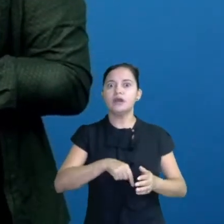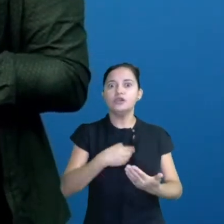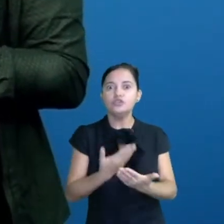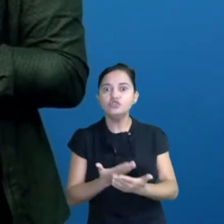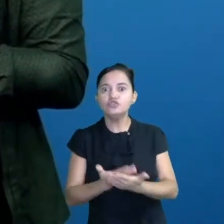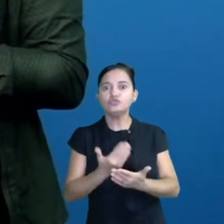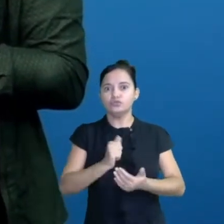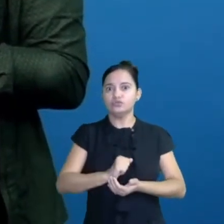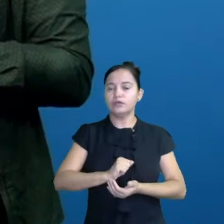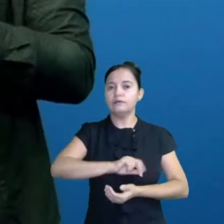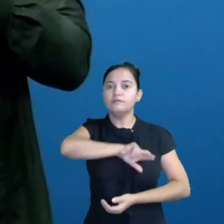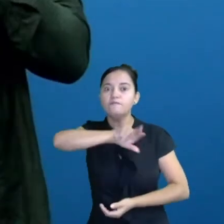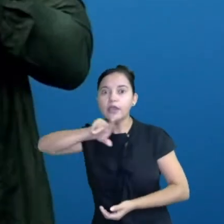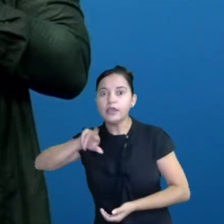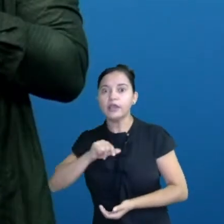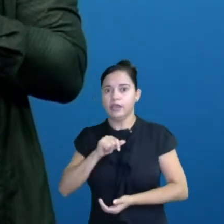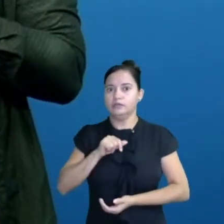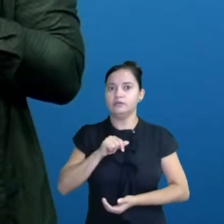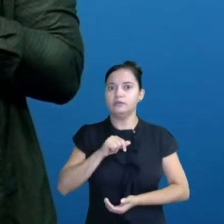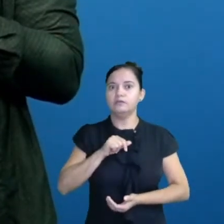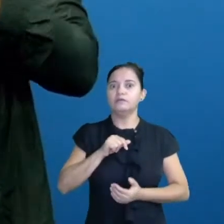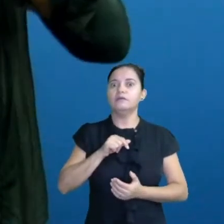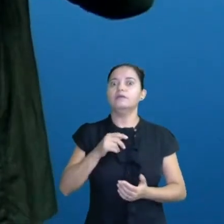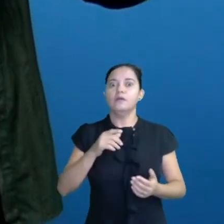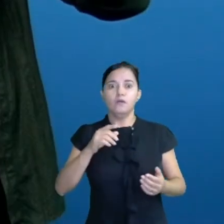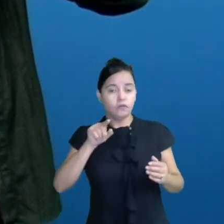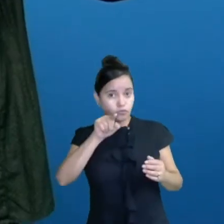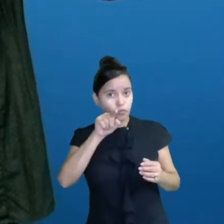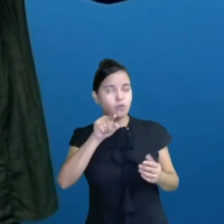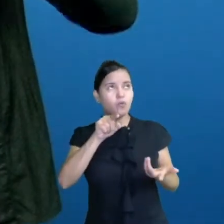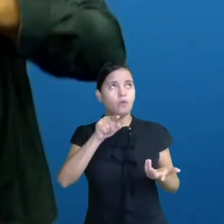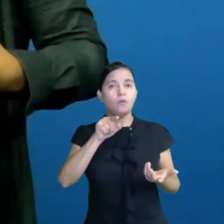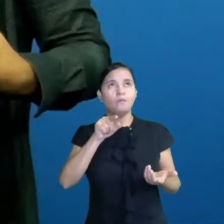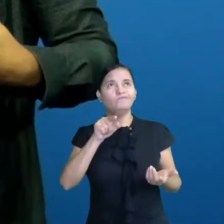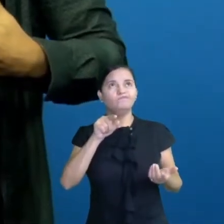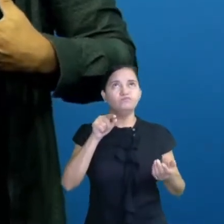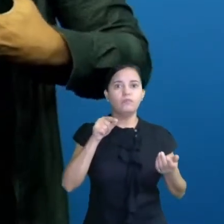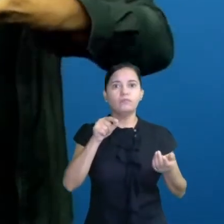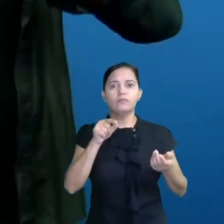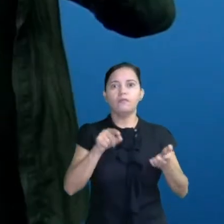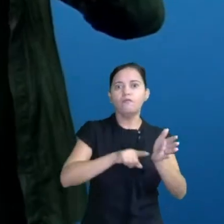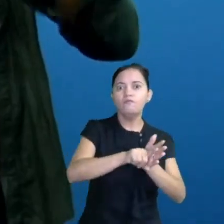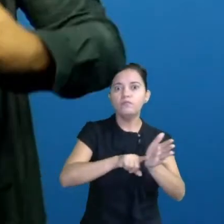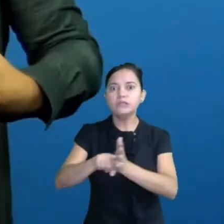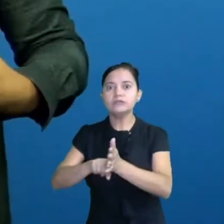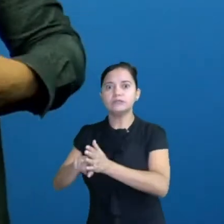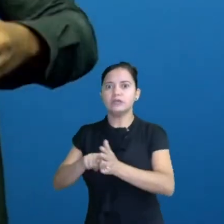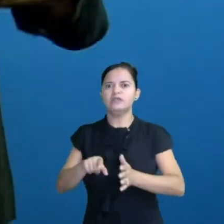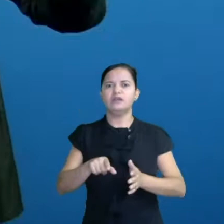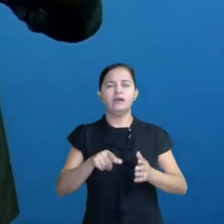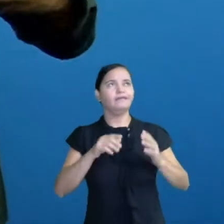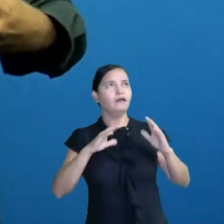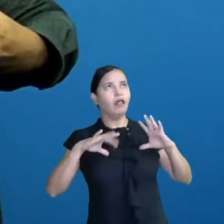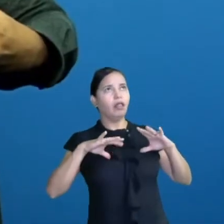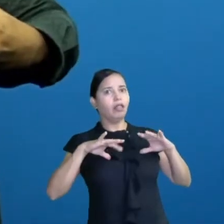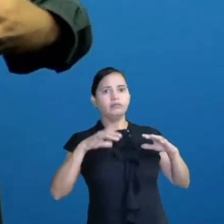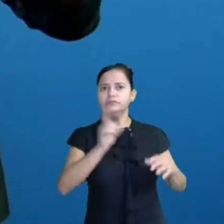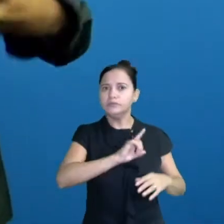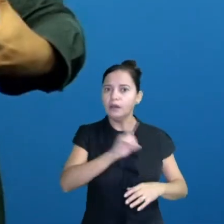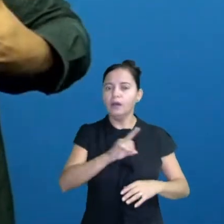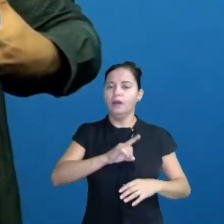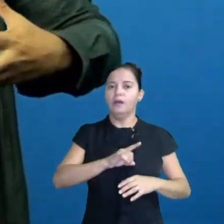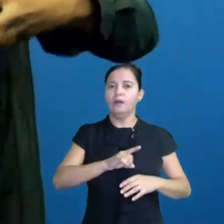os radicais livres, que você vai entender o que o tio está falando. Seja um investigador, saia dessa zona de conforto, seja alguém que vive